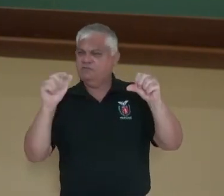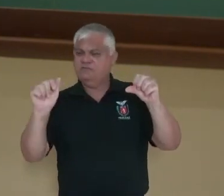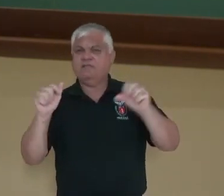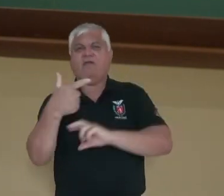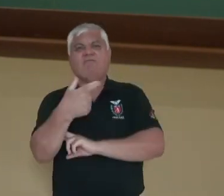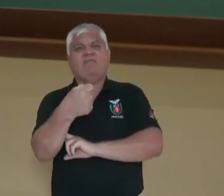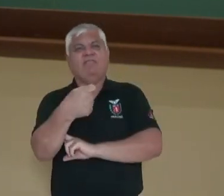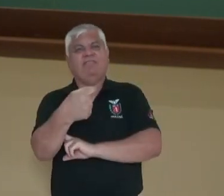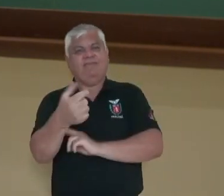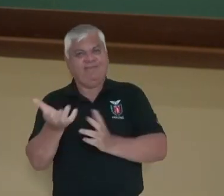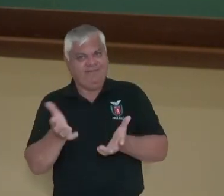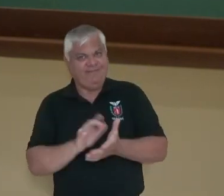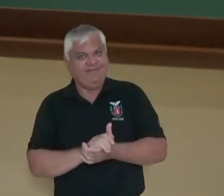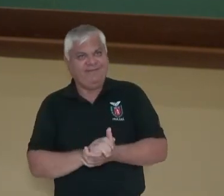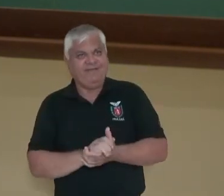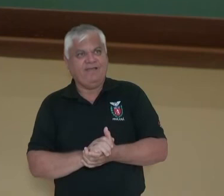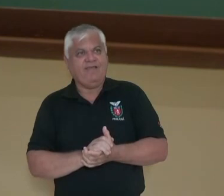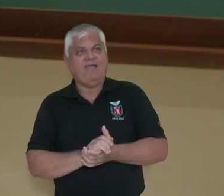20.